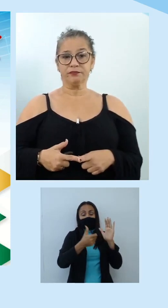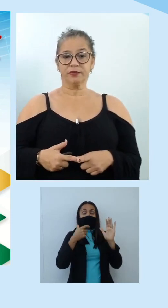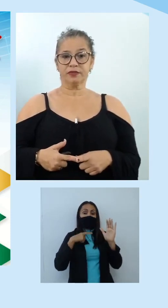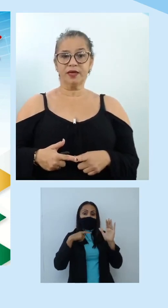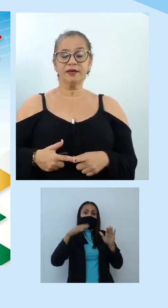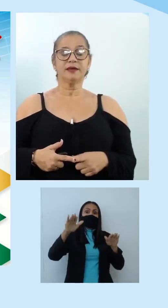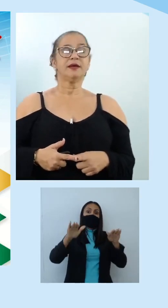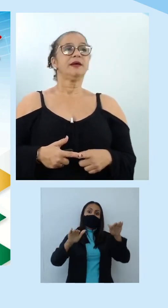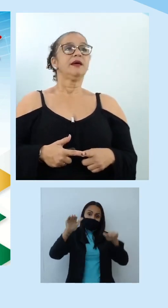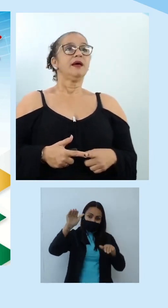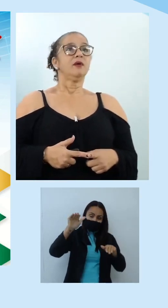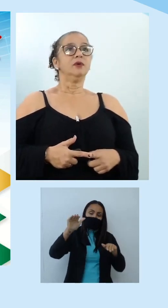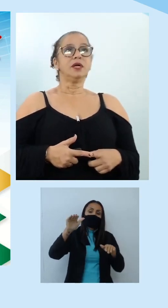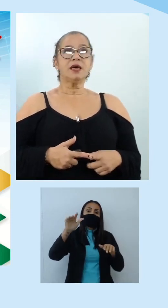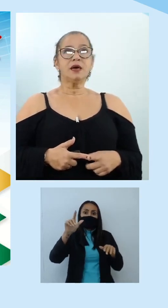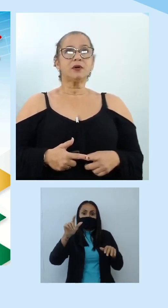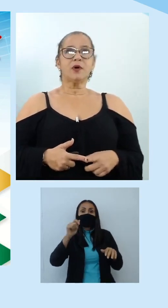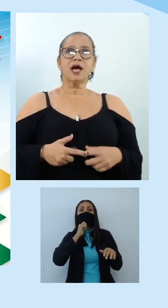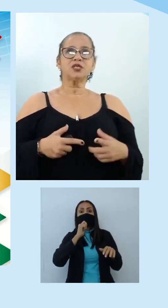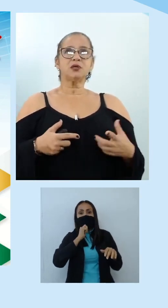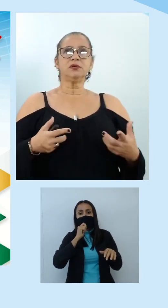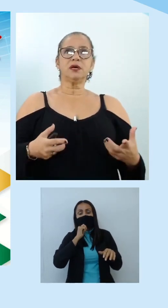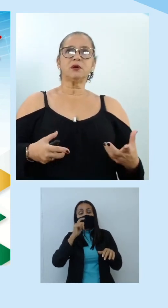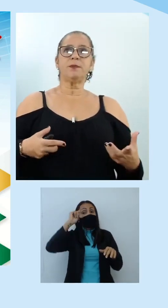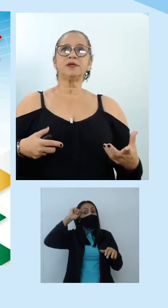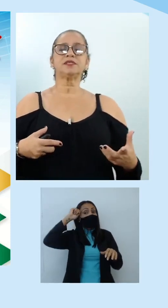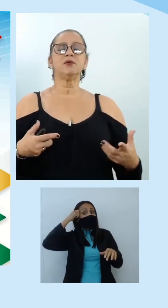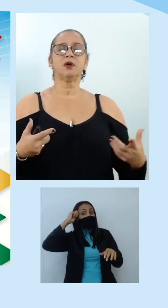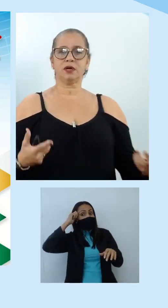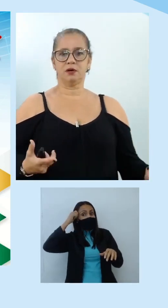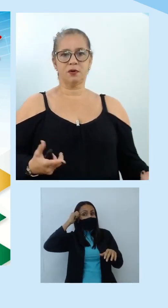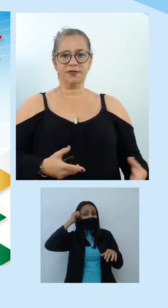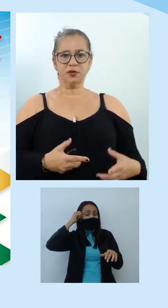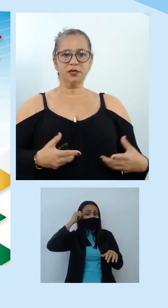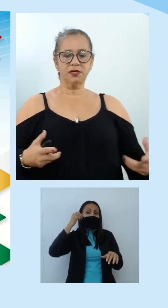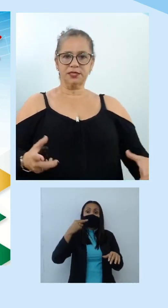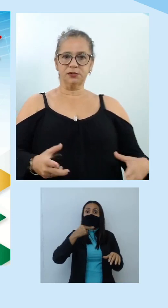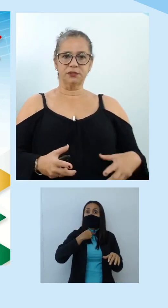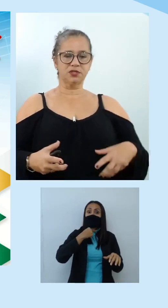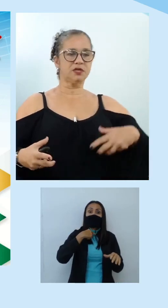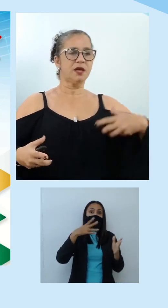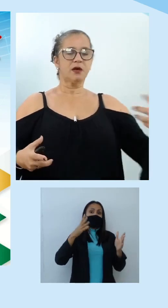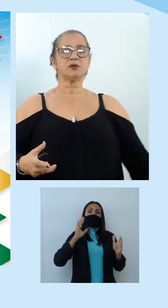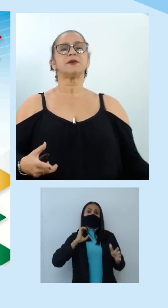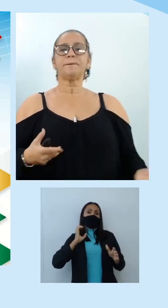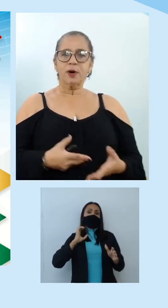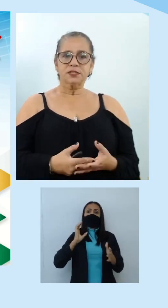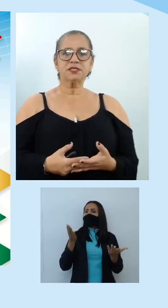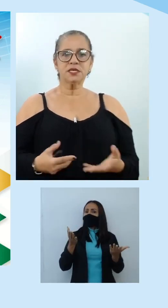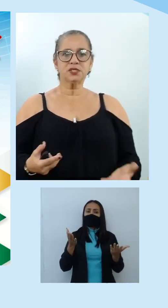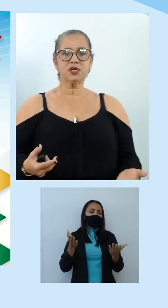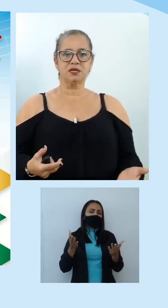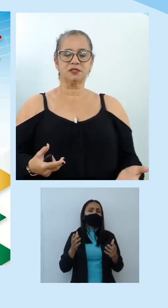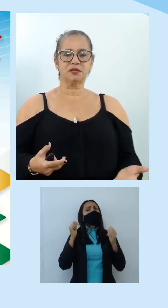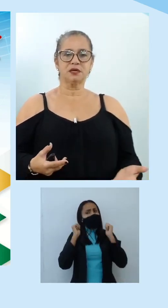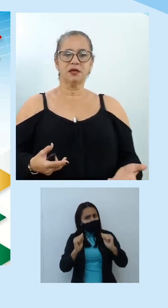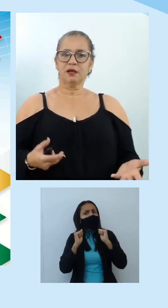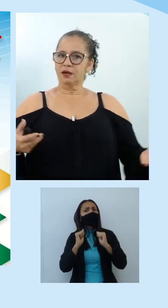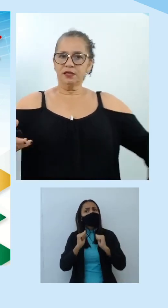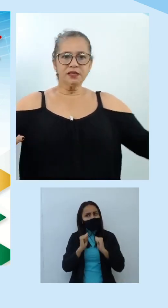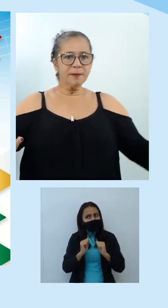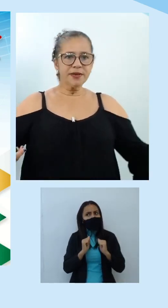racial, né? O negro, acha que o negro não pode ser o rico, uma pessoa rica, dono de coisa. Pode sim,